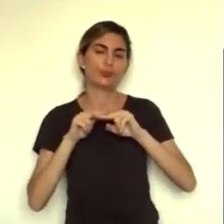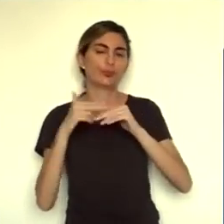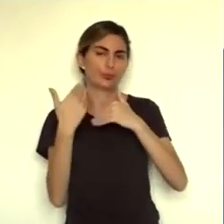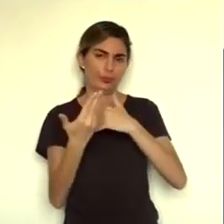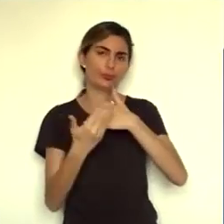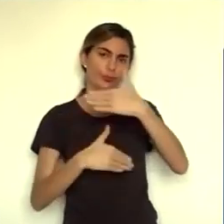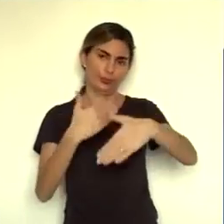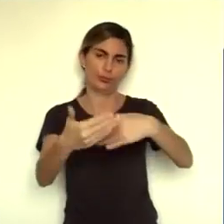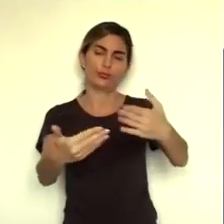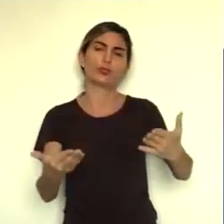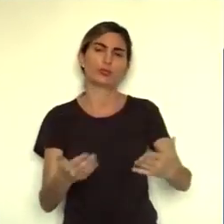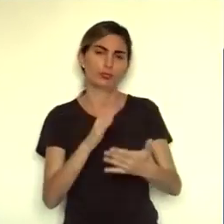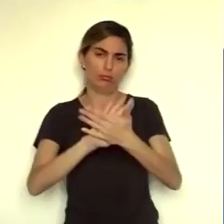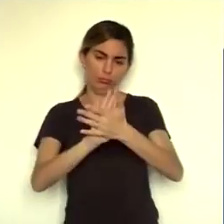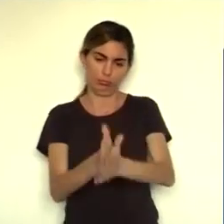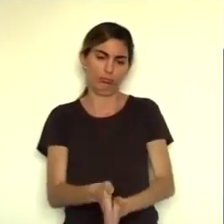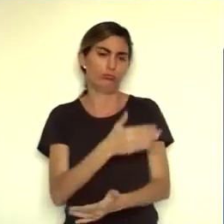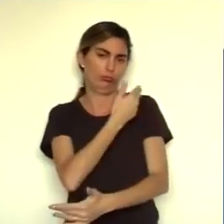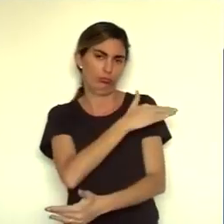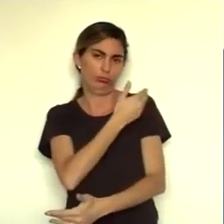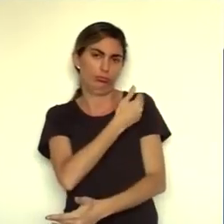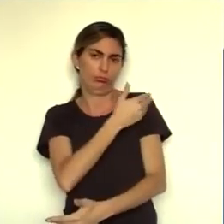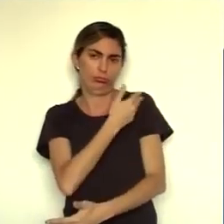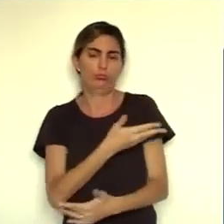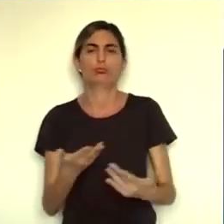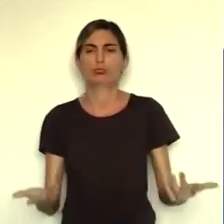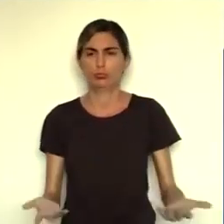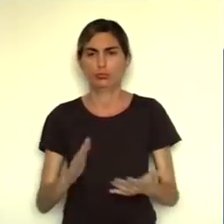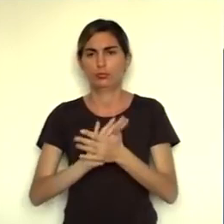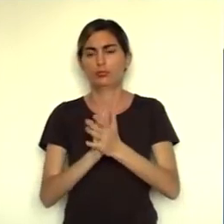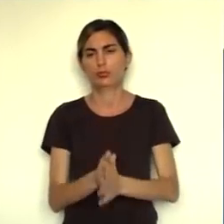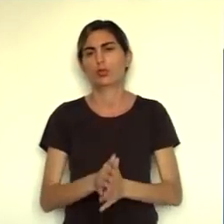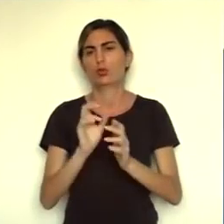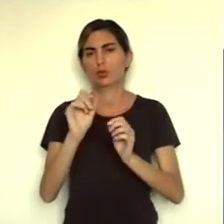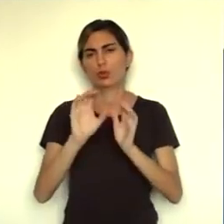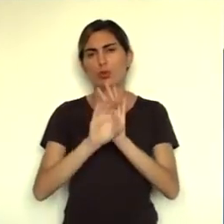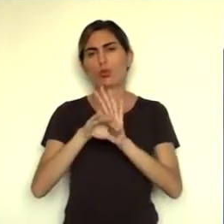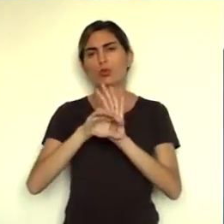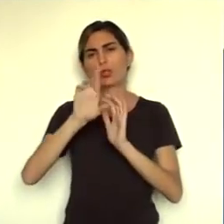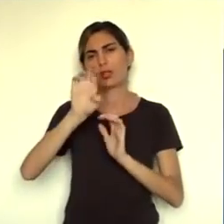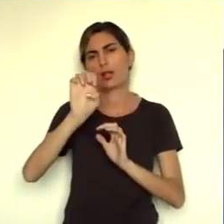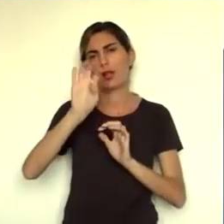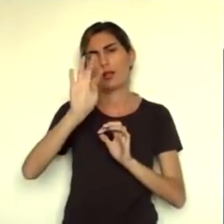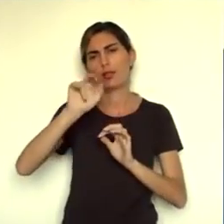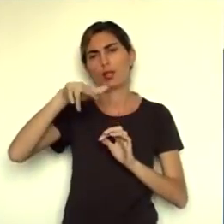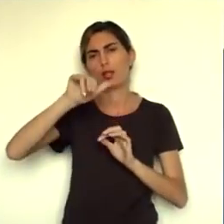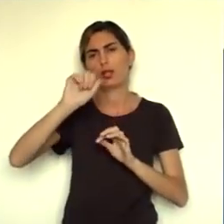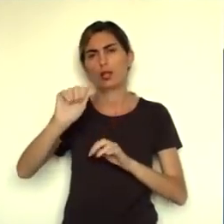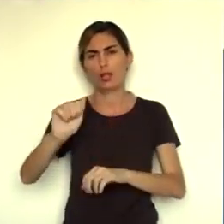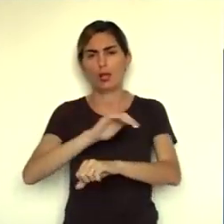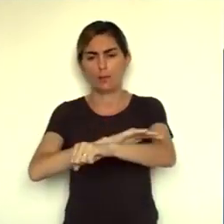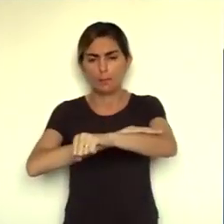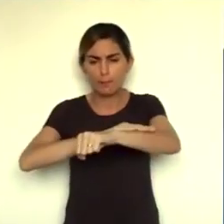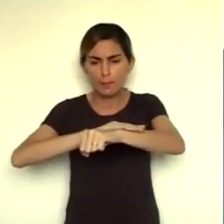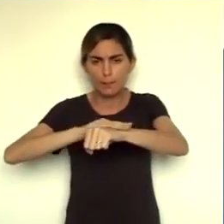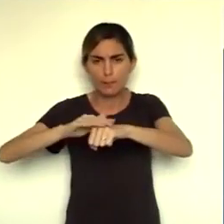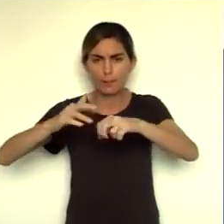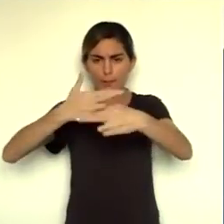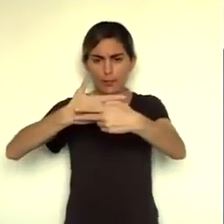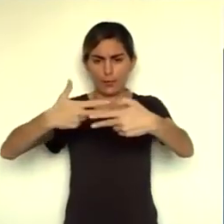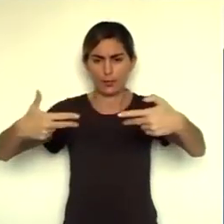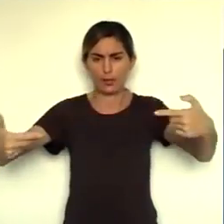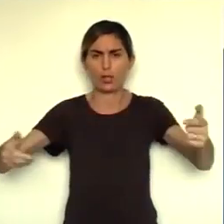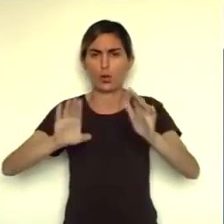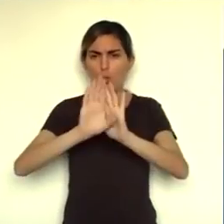desse processo de preconceito, de discriminação, do que o conceito de etnia. Uma vez que o conceito de etnia,